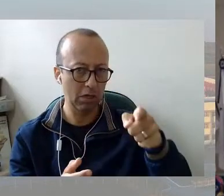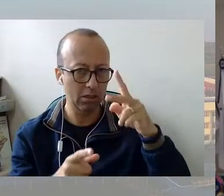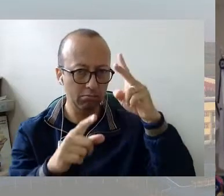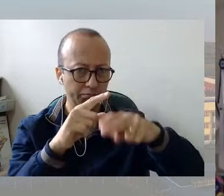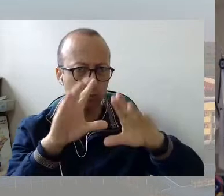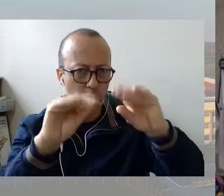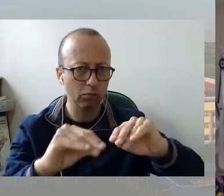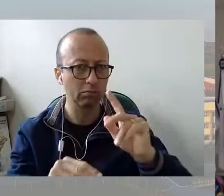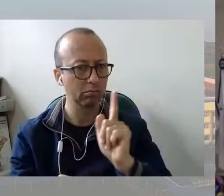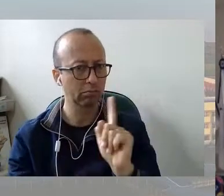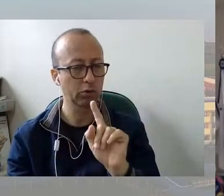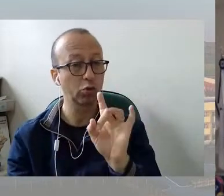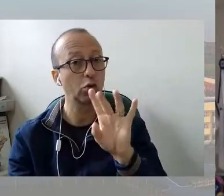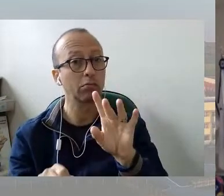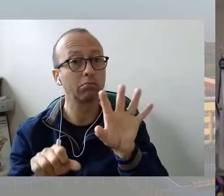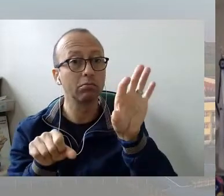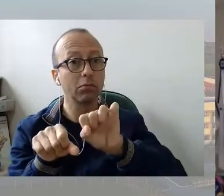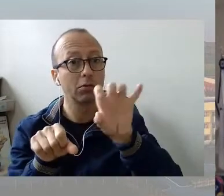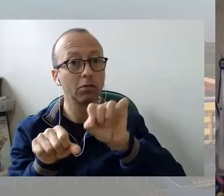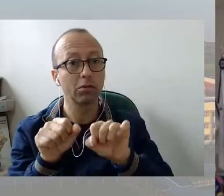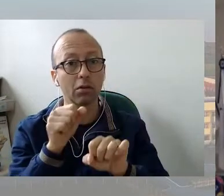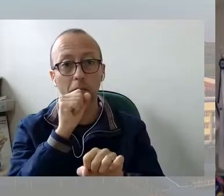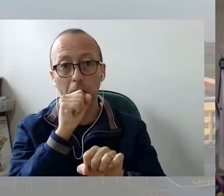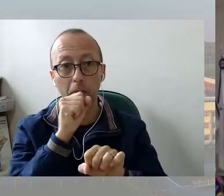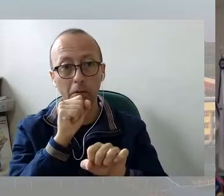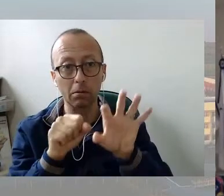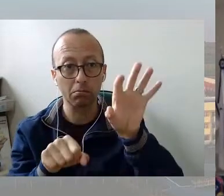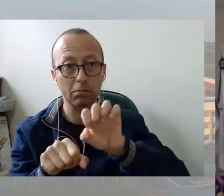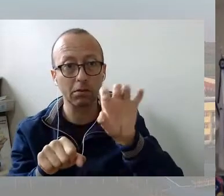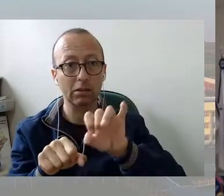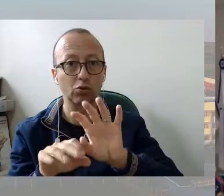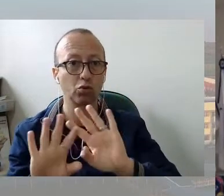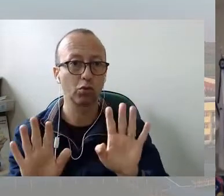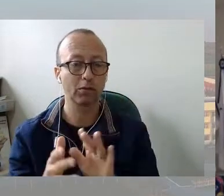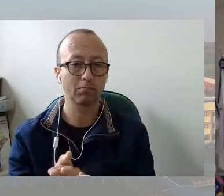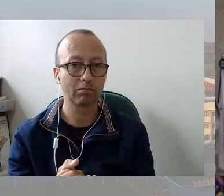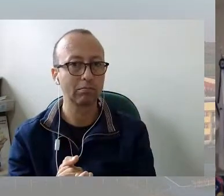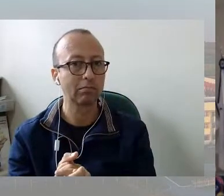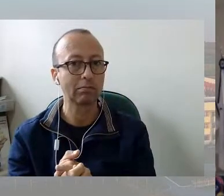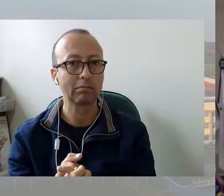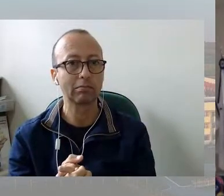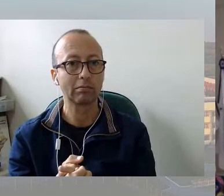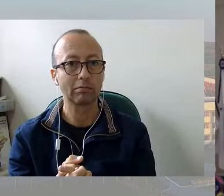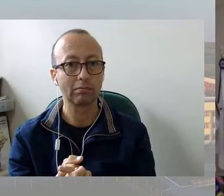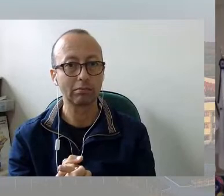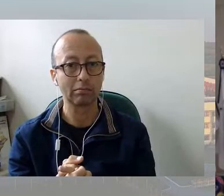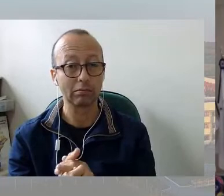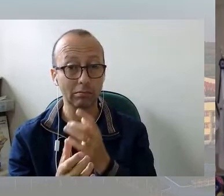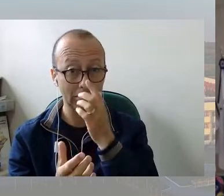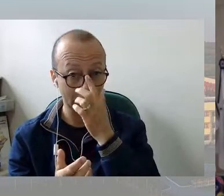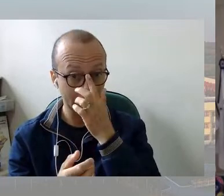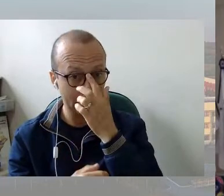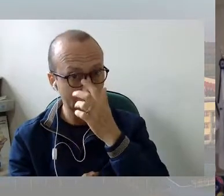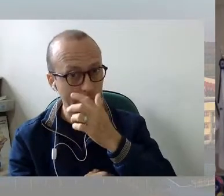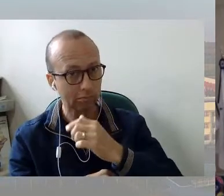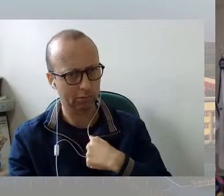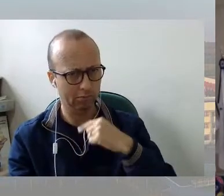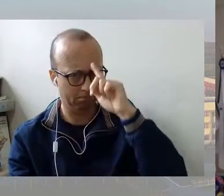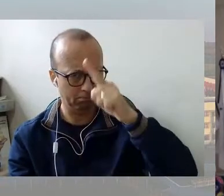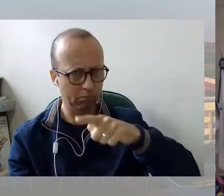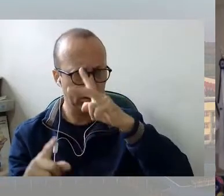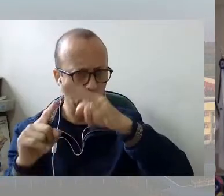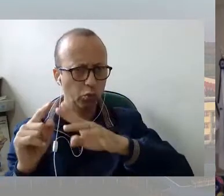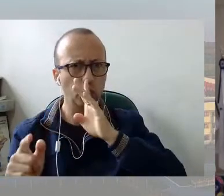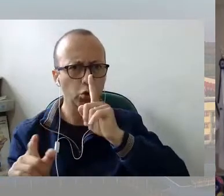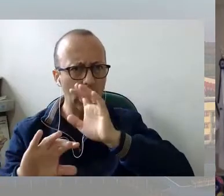mas a captação do som não foi, porque era somente aqui no microfone a transmissão. Então não foi dada nenhuma determinação para